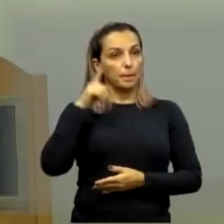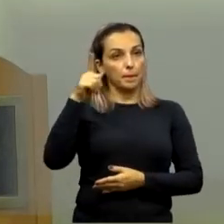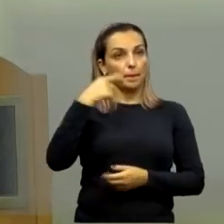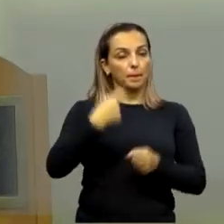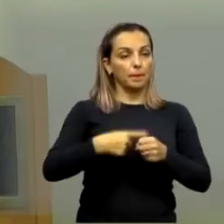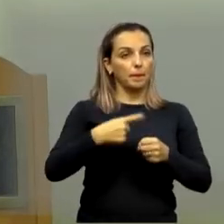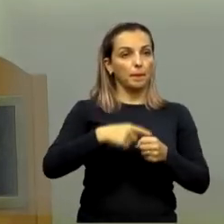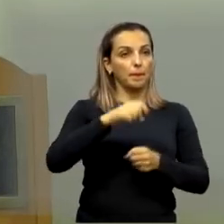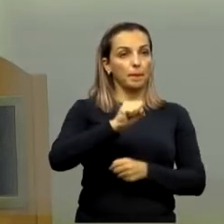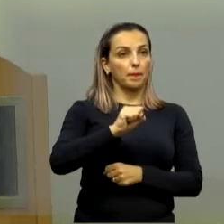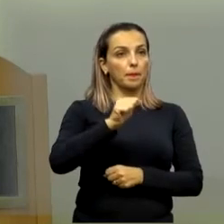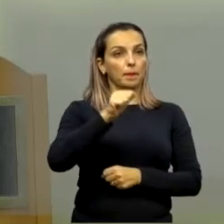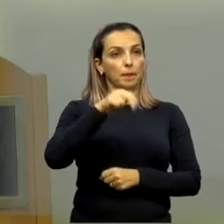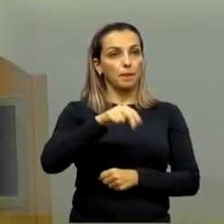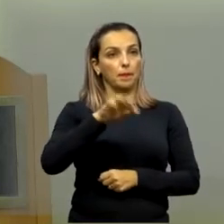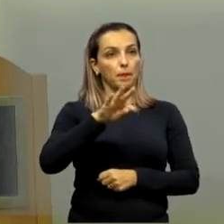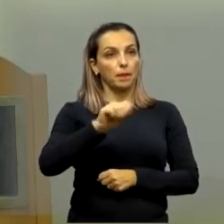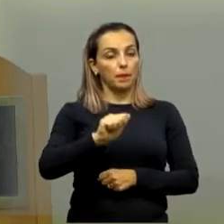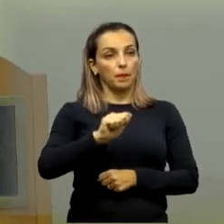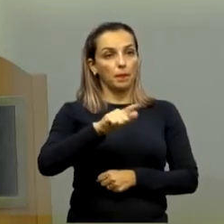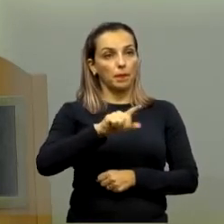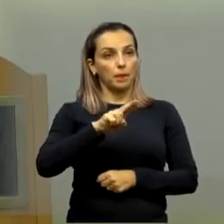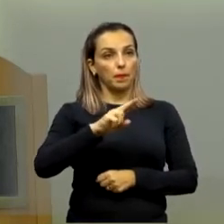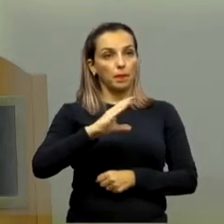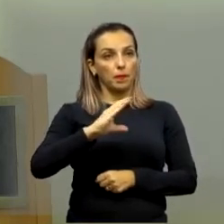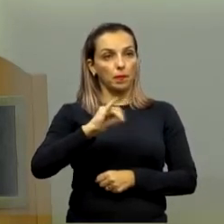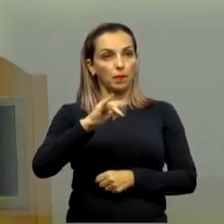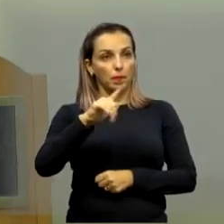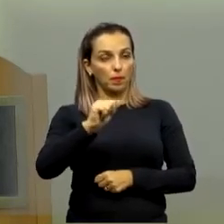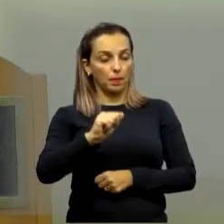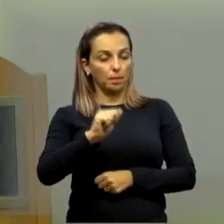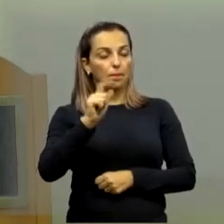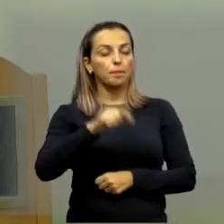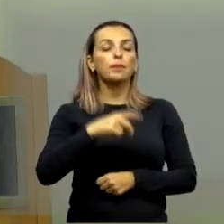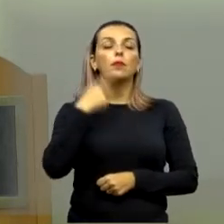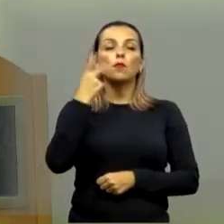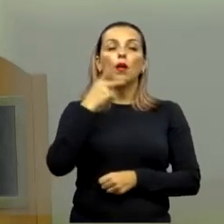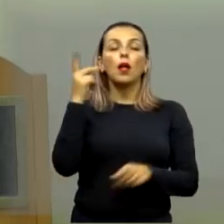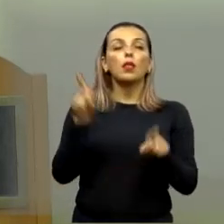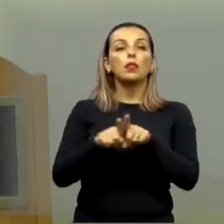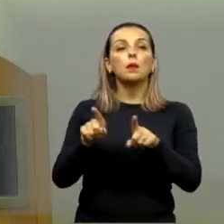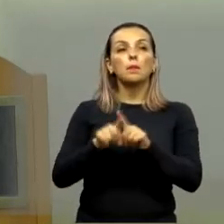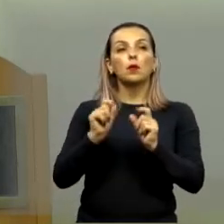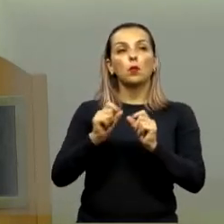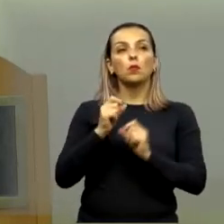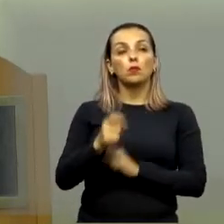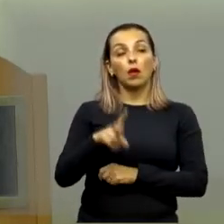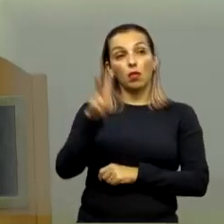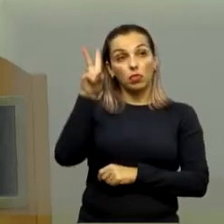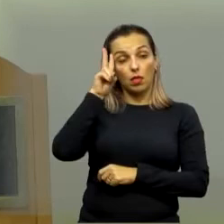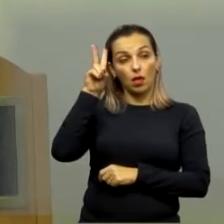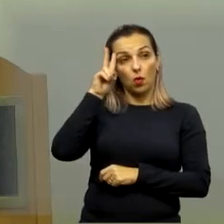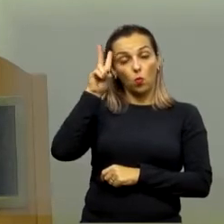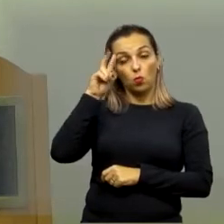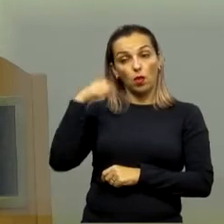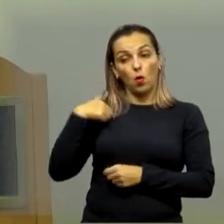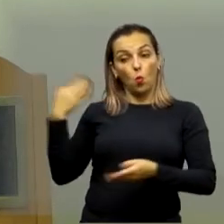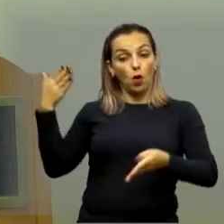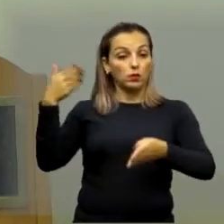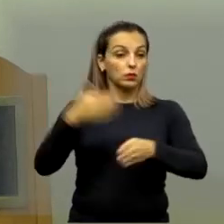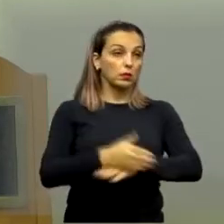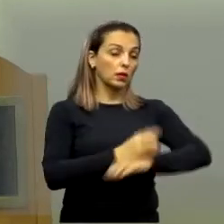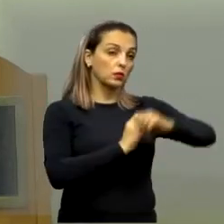agradecer bom e falar gente nessa segunda-feira eu fui lá na Ponte dos Machados